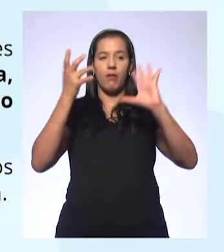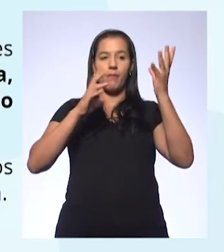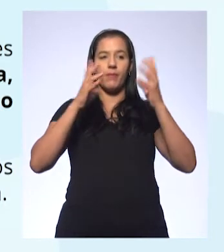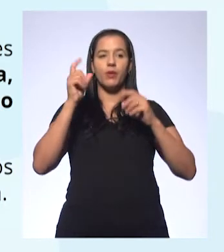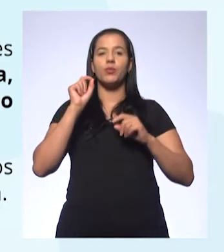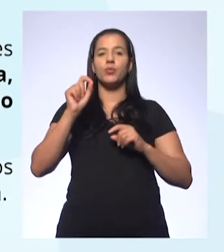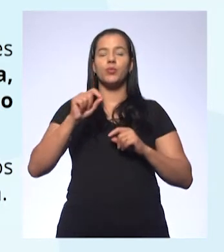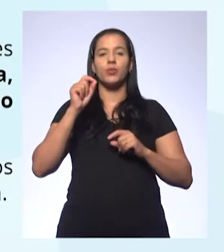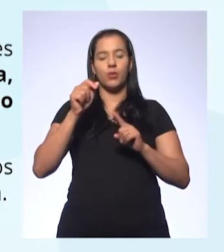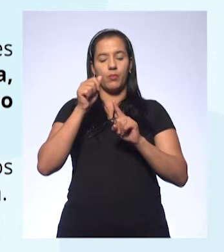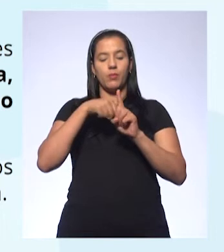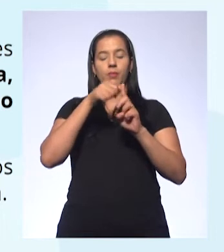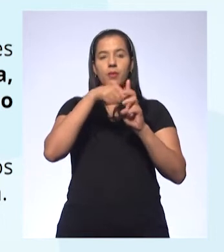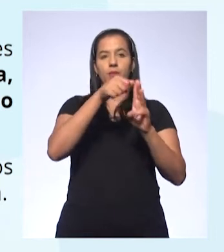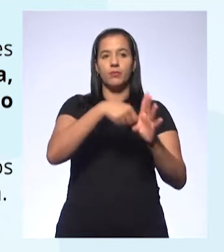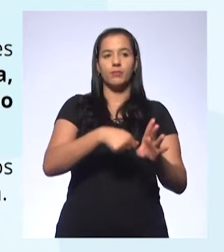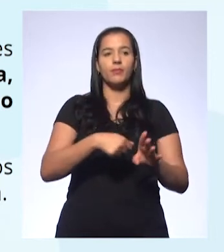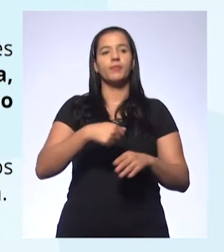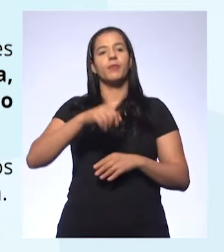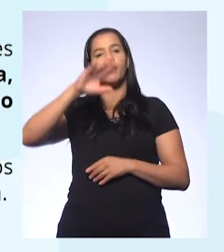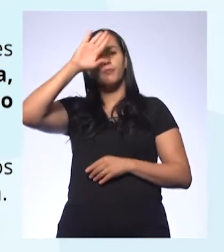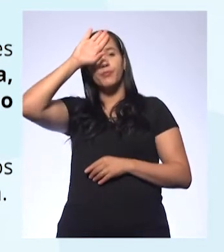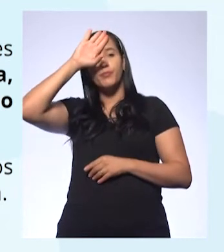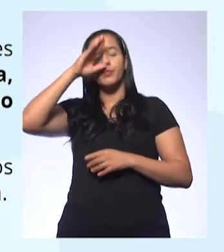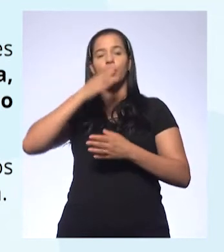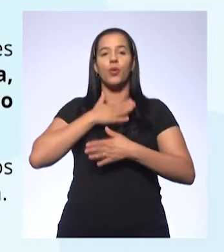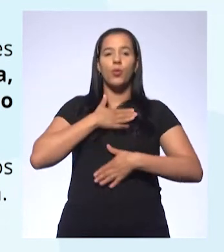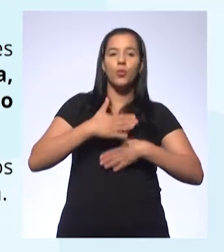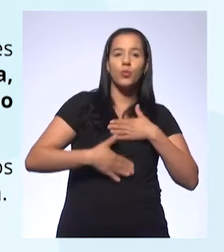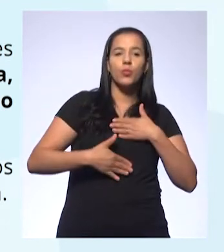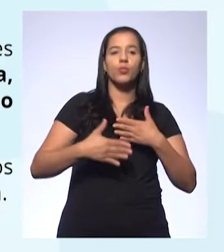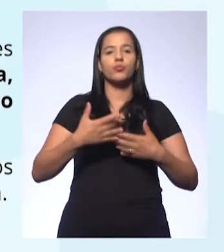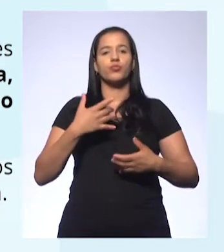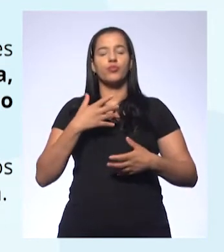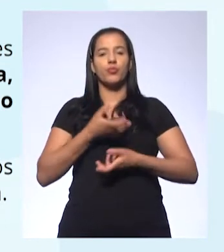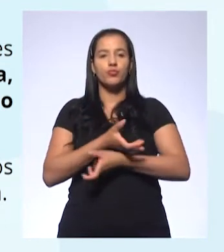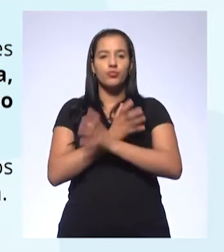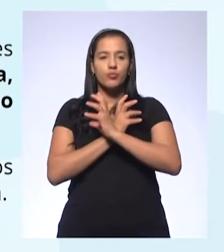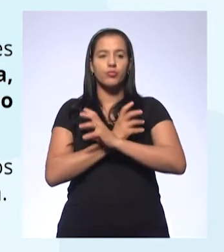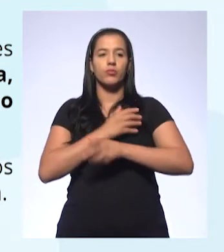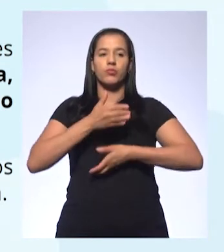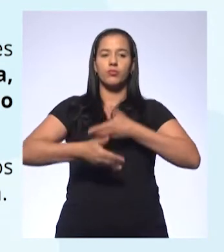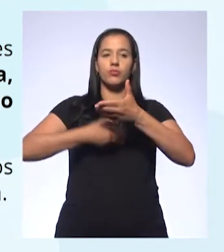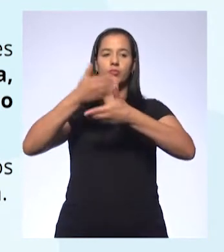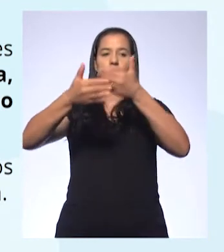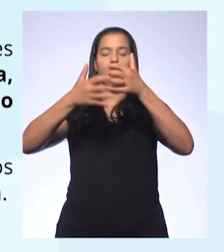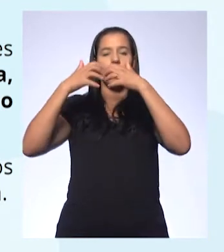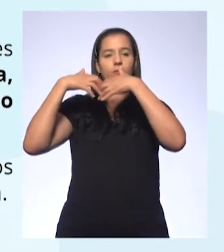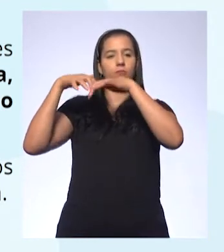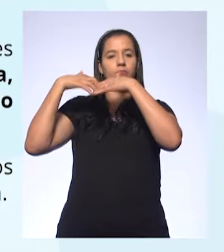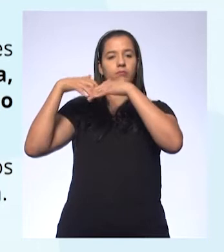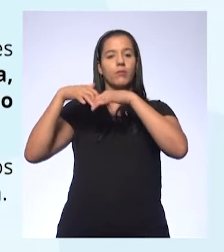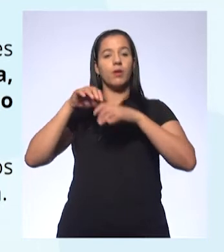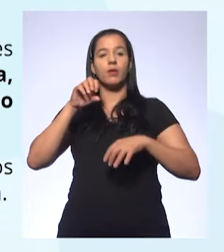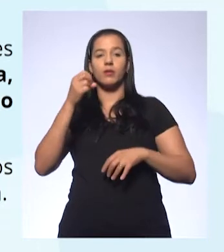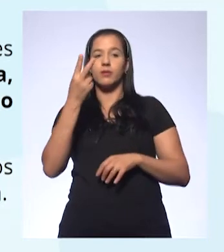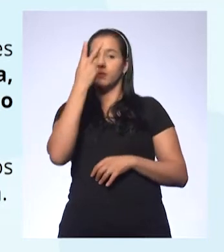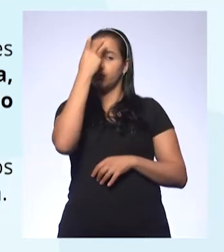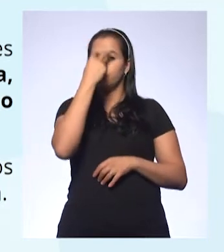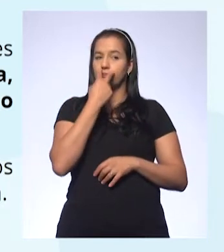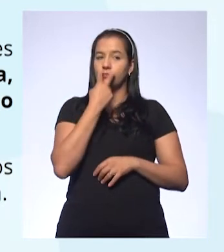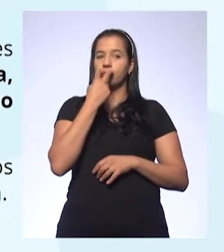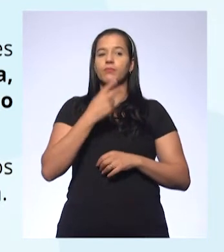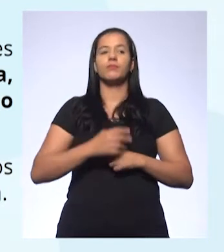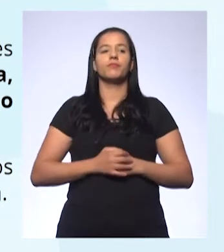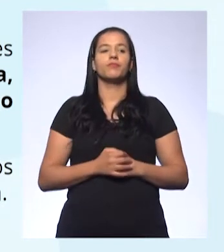nos primeiros meses de vida: pneumonia, feridas no corpo, alteração nos ossos e no desenvolvimento mental e cegueira. É muito comum